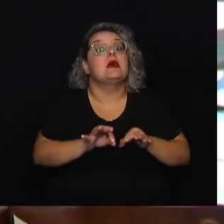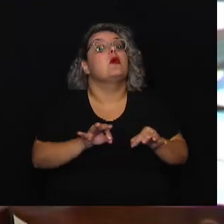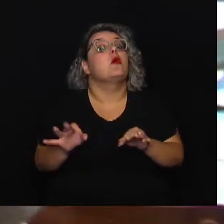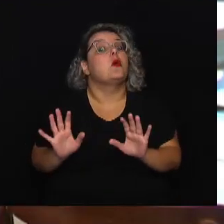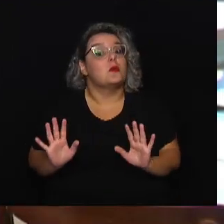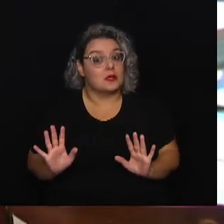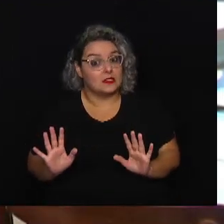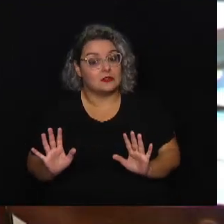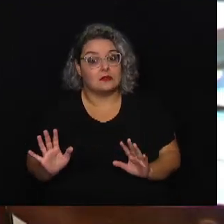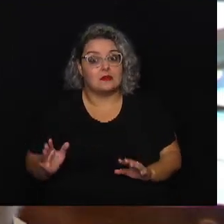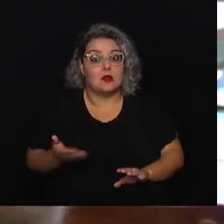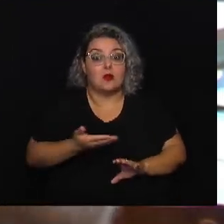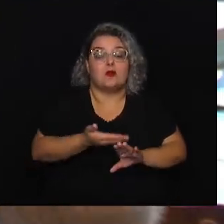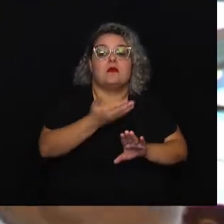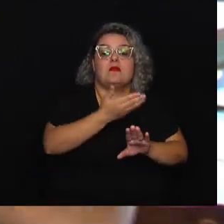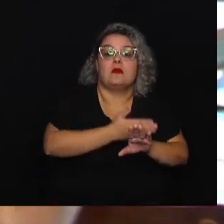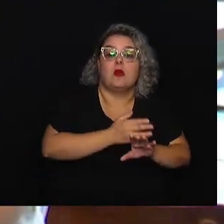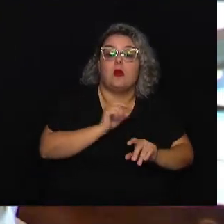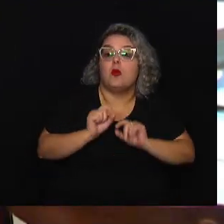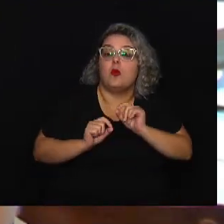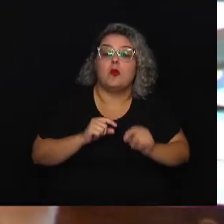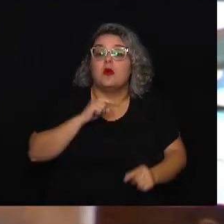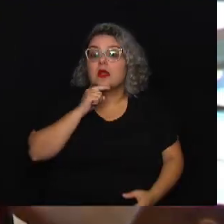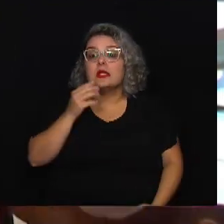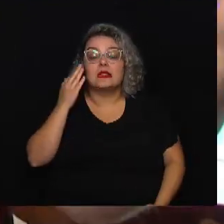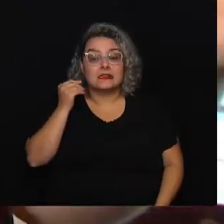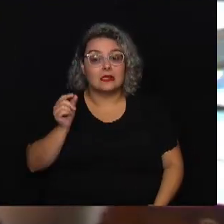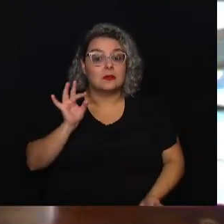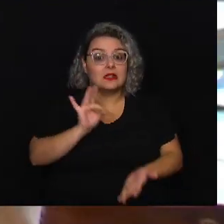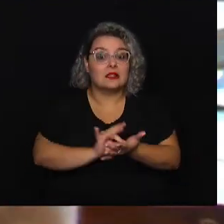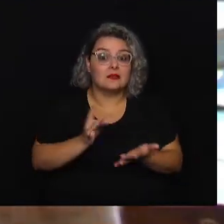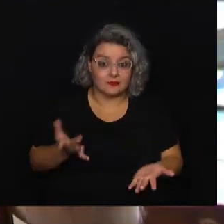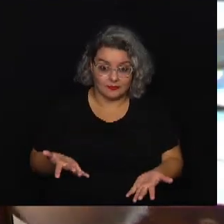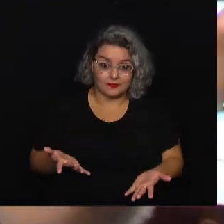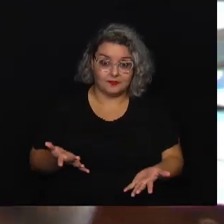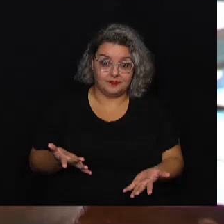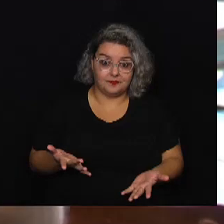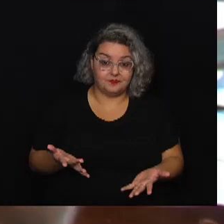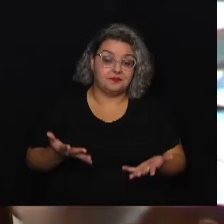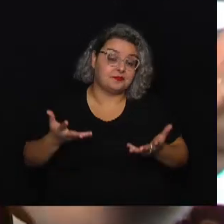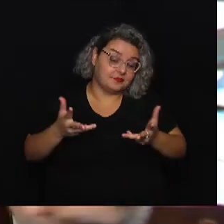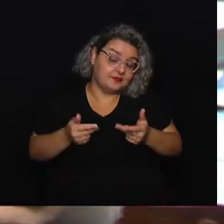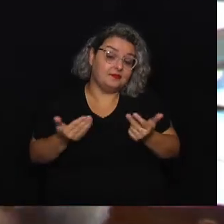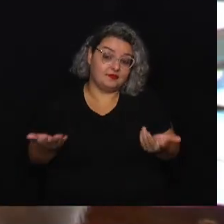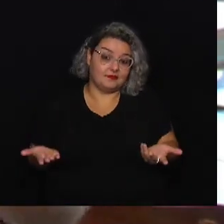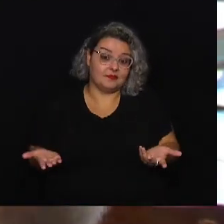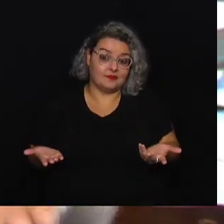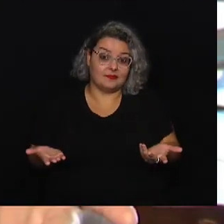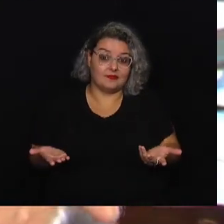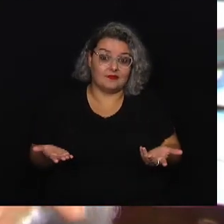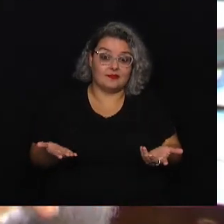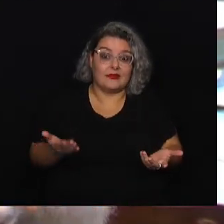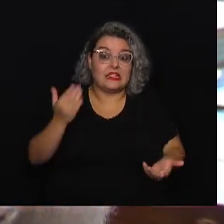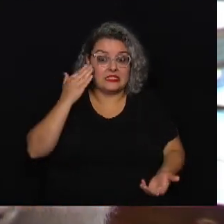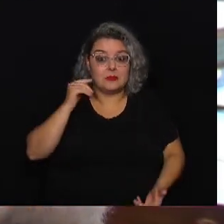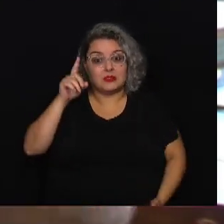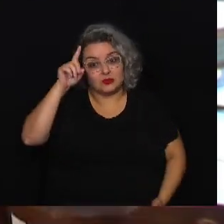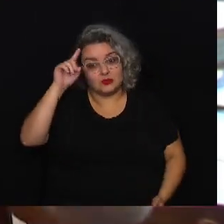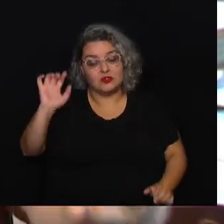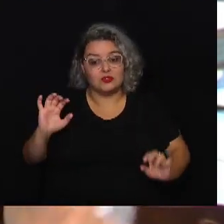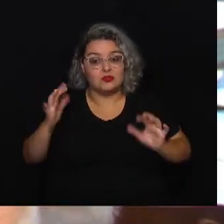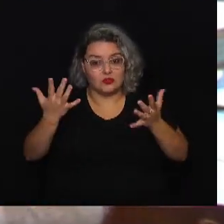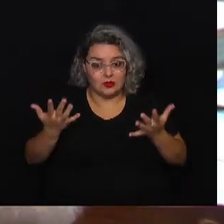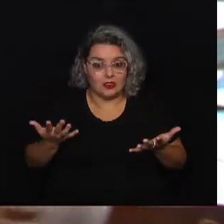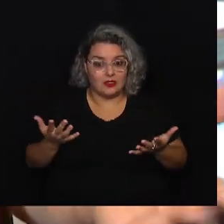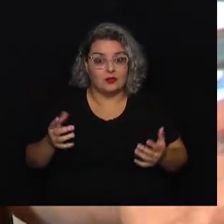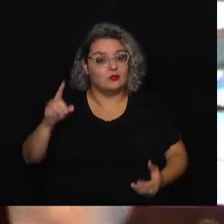Isso são os bastidores. O que ninguém sabe, na verdade, todo mundo fica a par no dia do evento, né? No dia